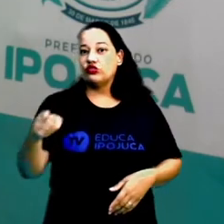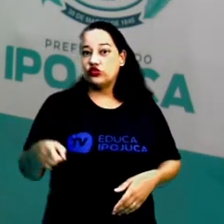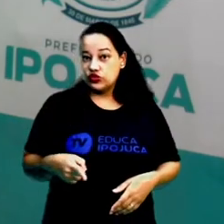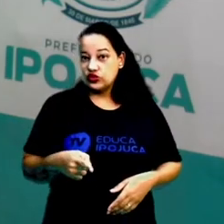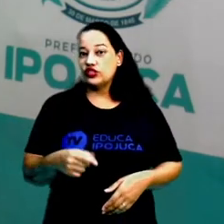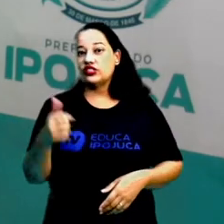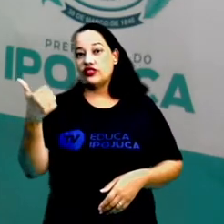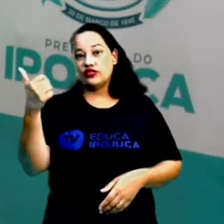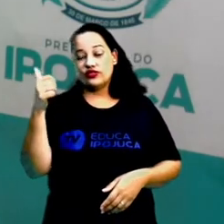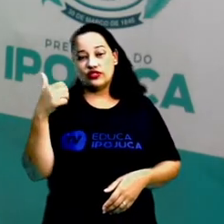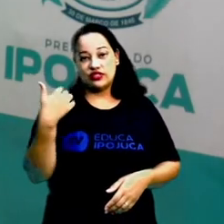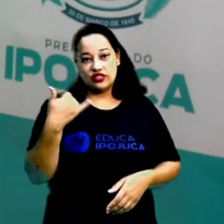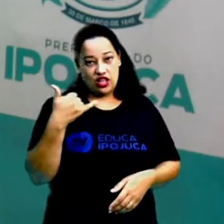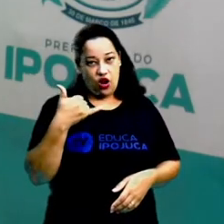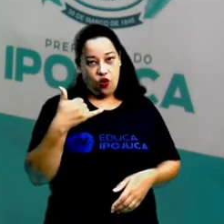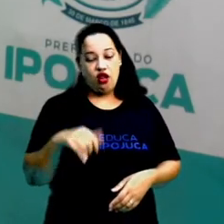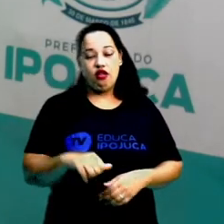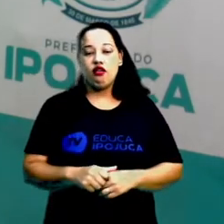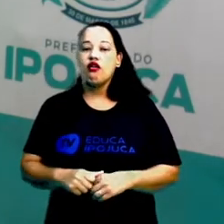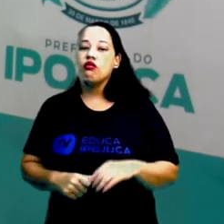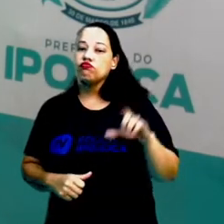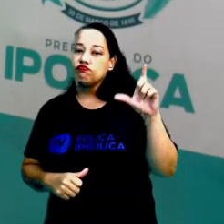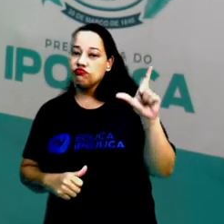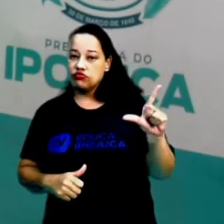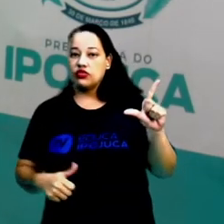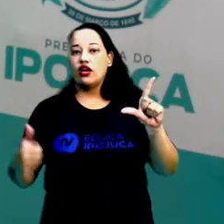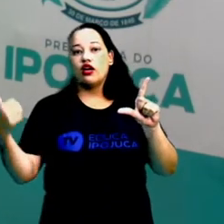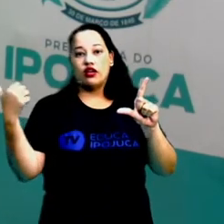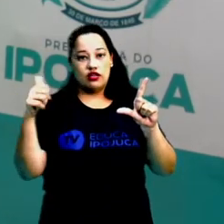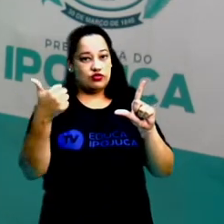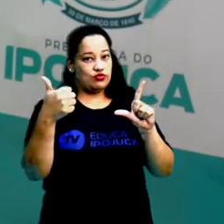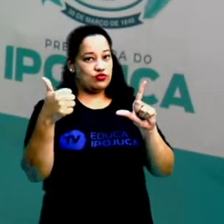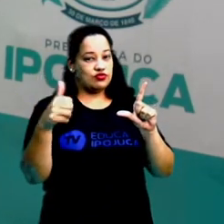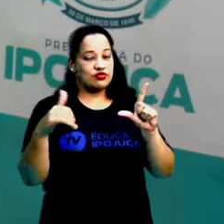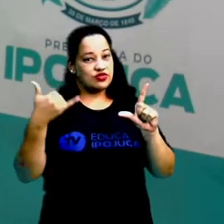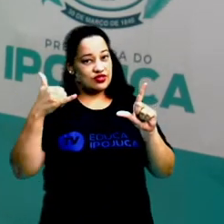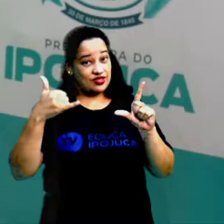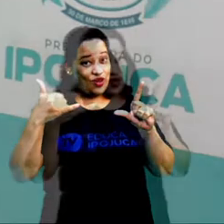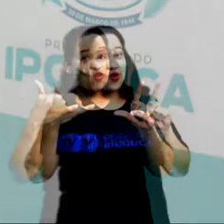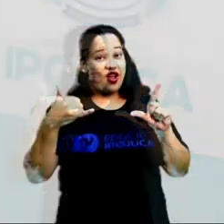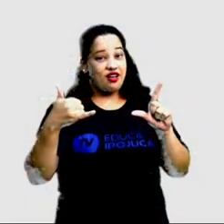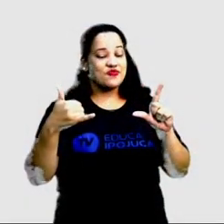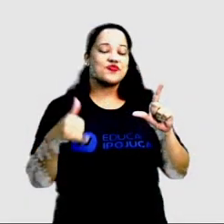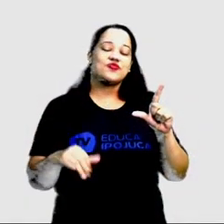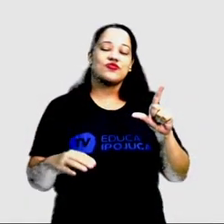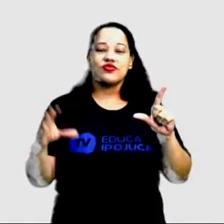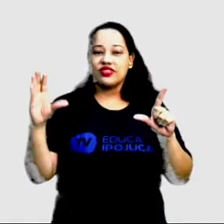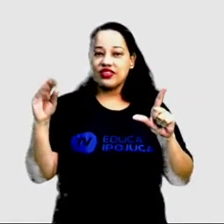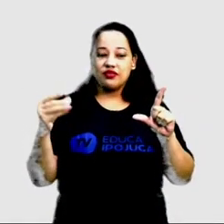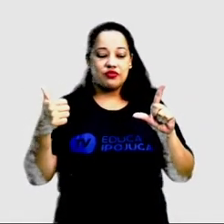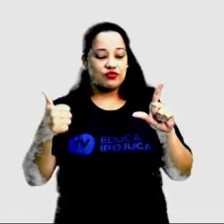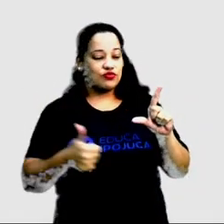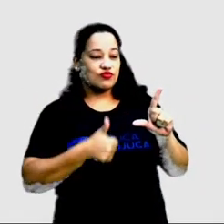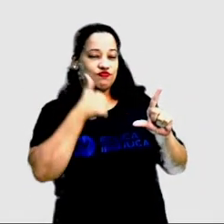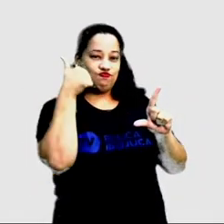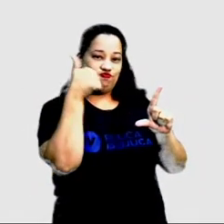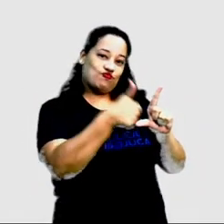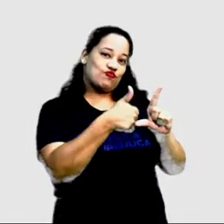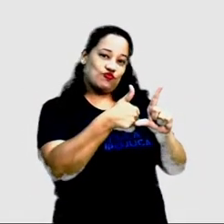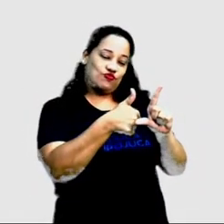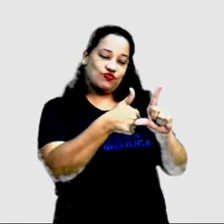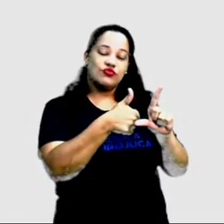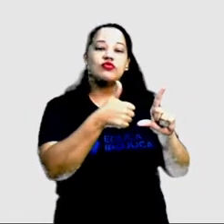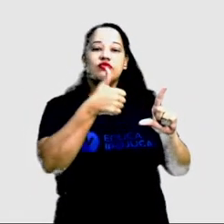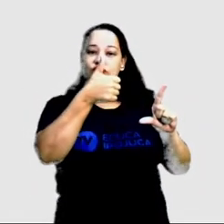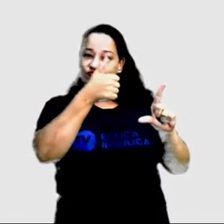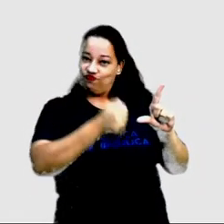tela do seu celular e vai... A câmera do seu celular apontar para a tela da